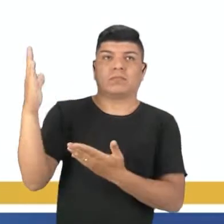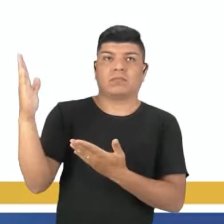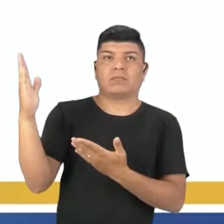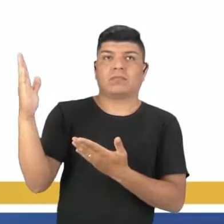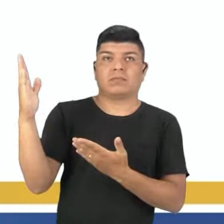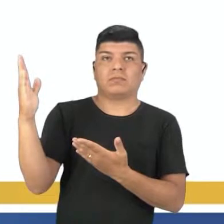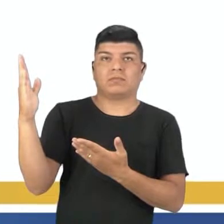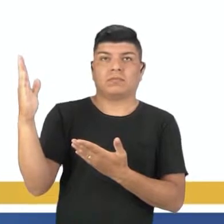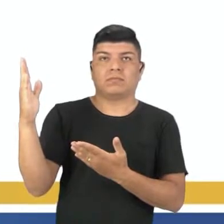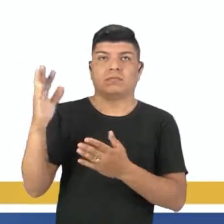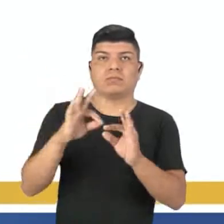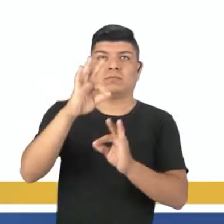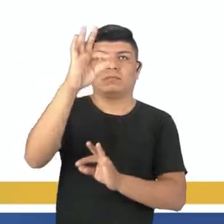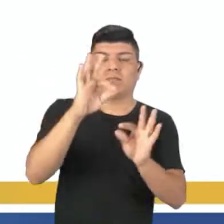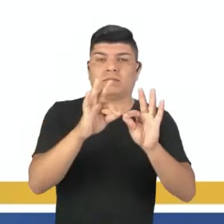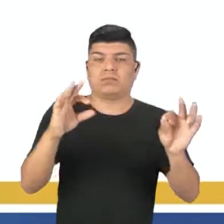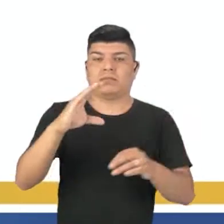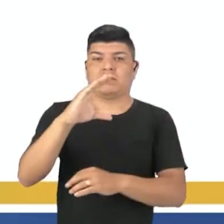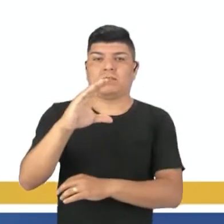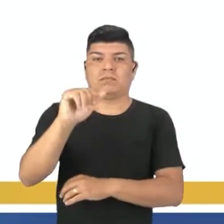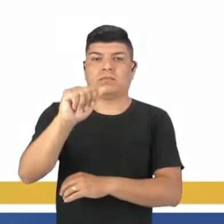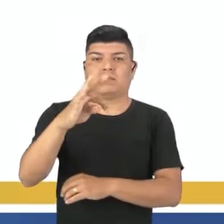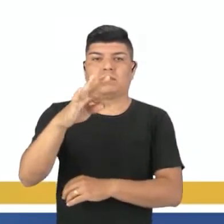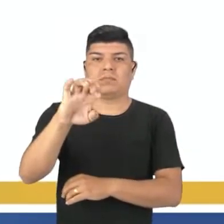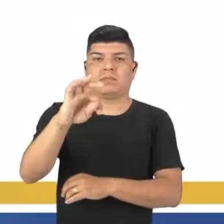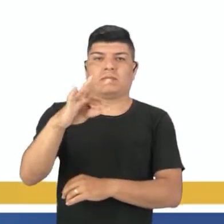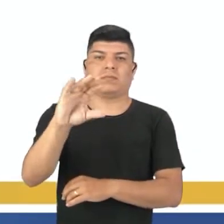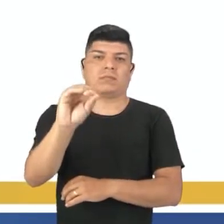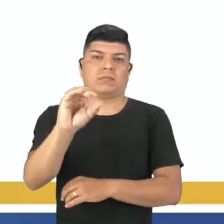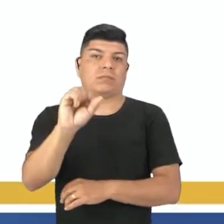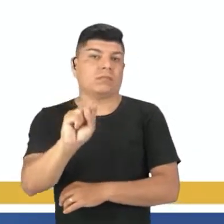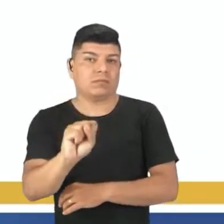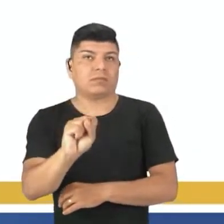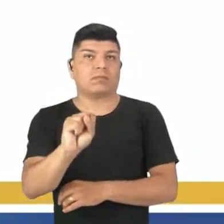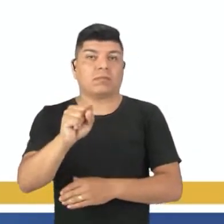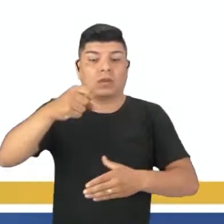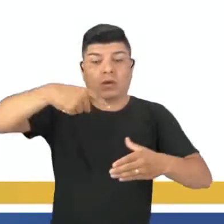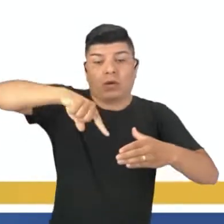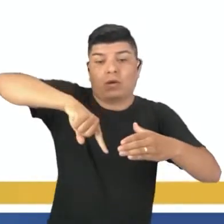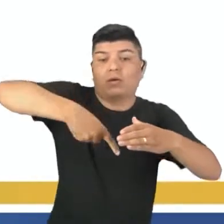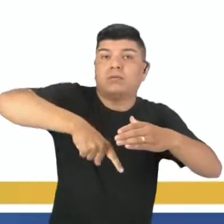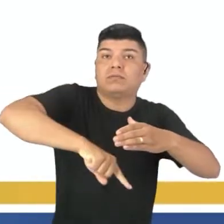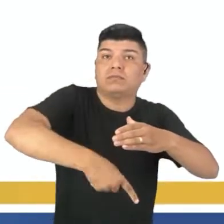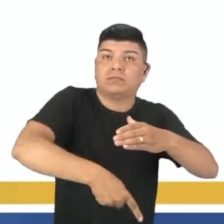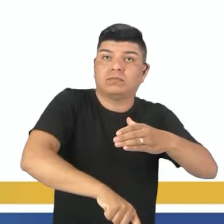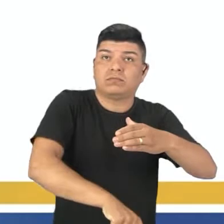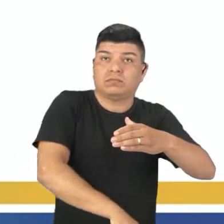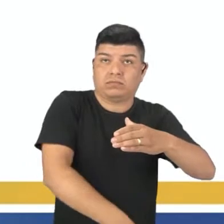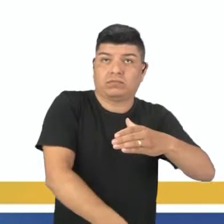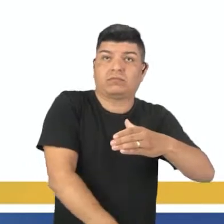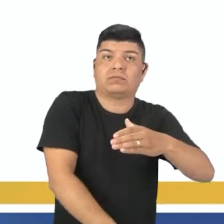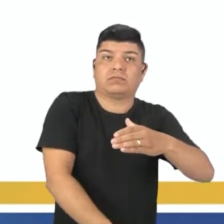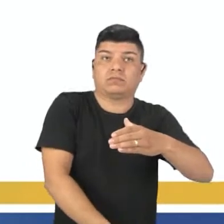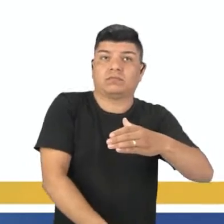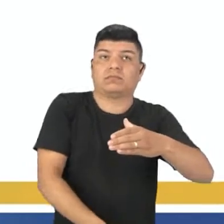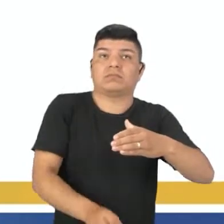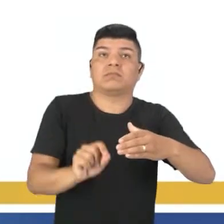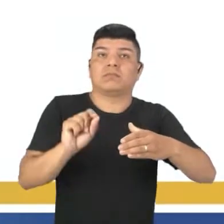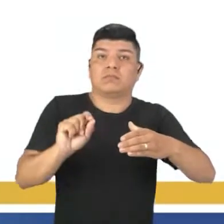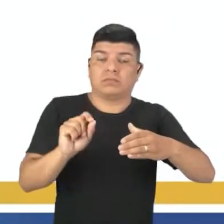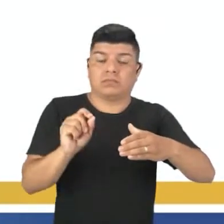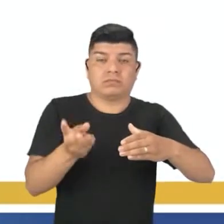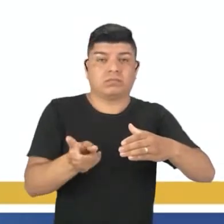6 metros e 8 metros. A sua profundidade aí, gente, é constante,